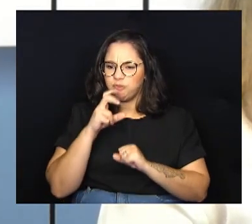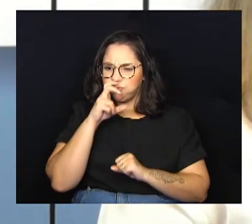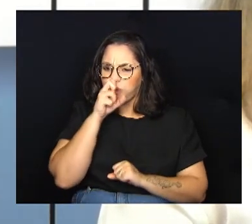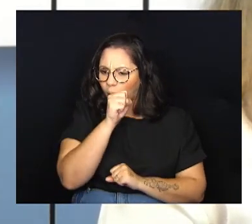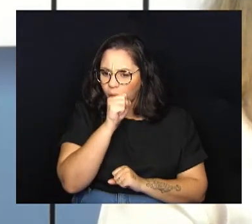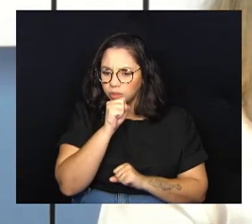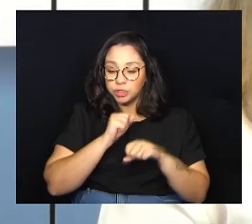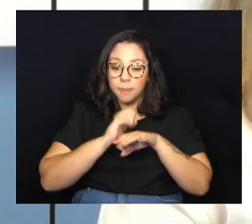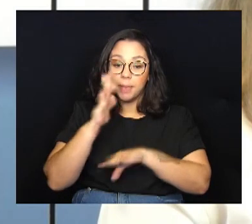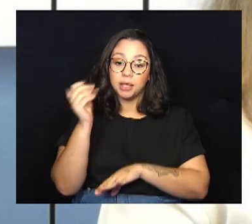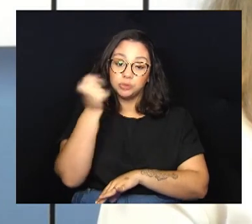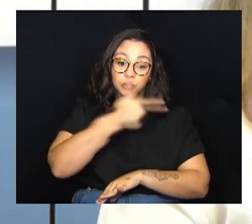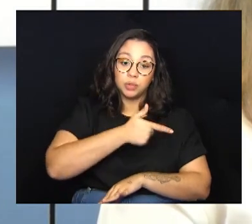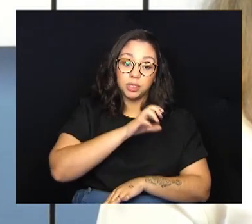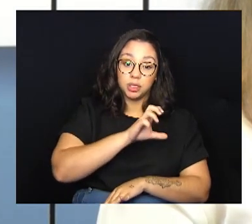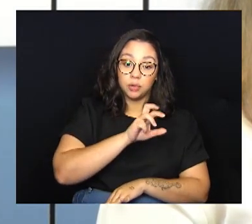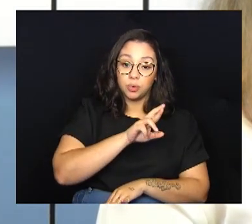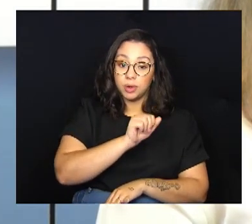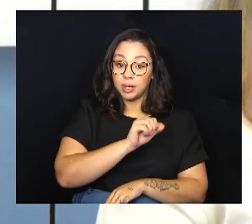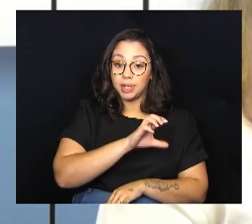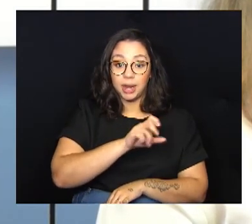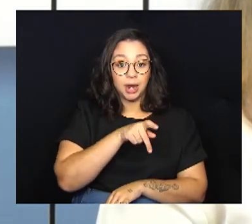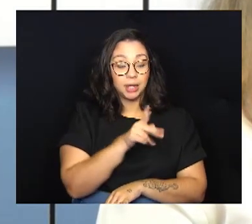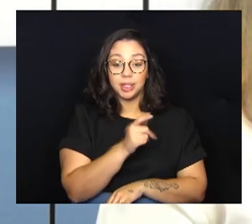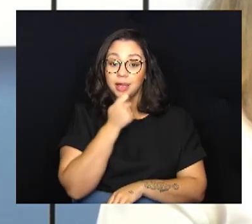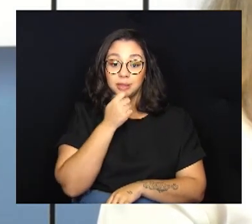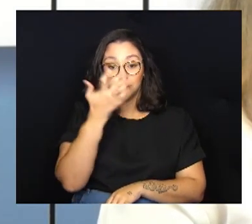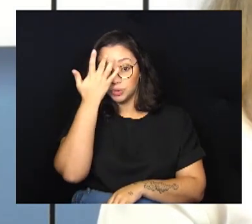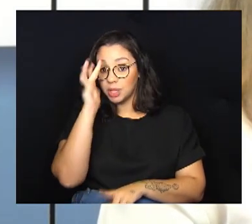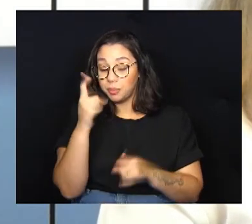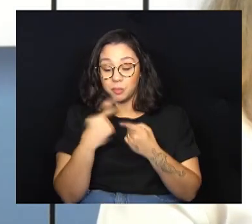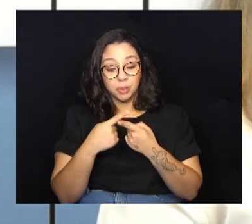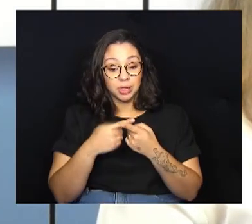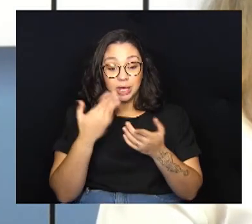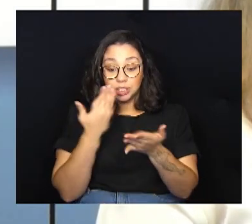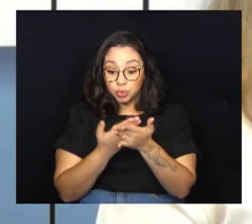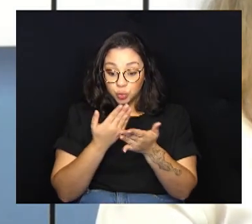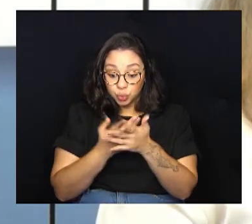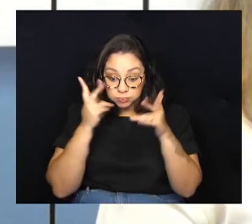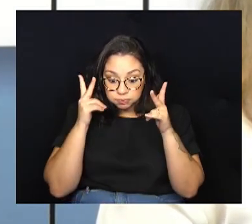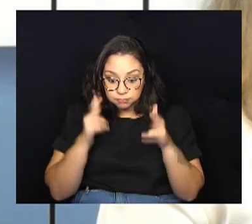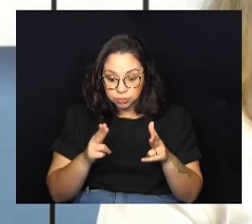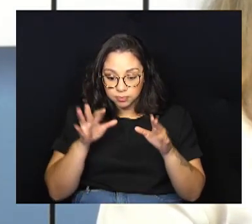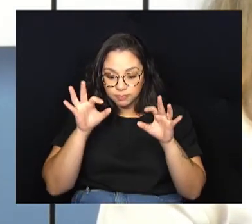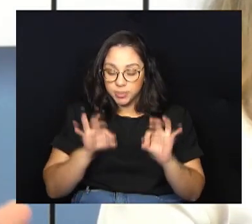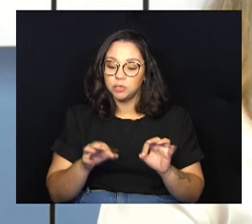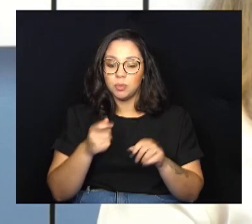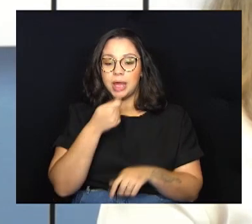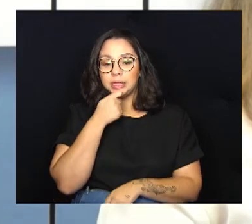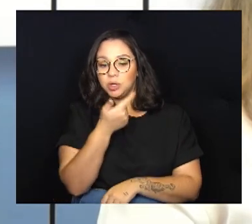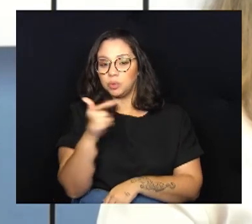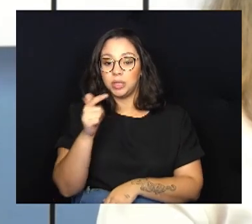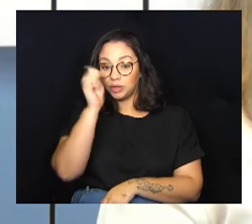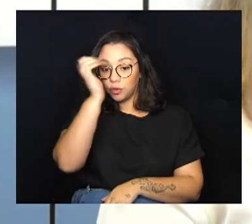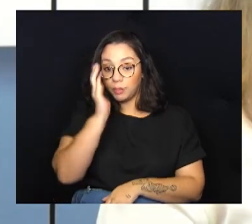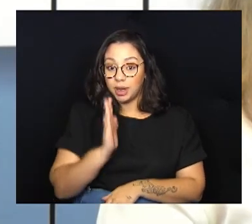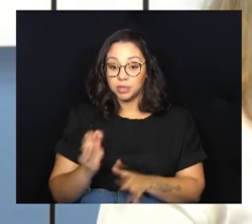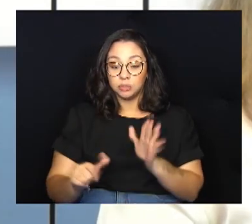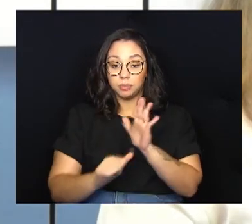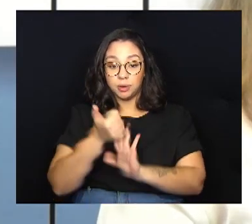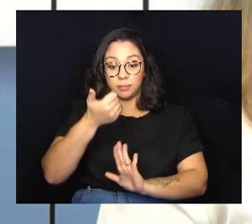olhar sobre as novas drogas que foram produzidas aí, pelo menos na última década, e como a gente